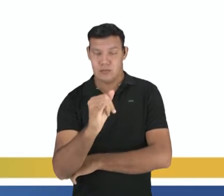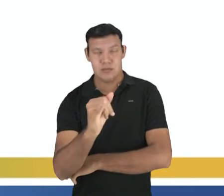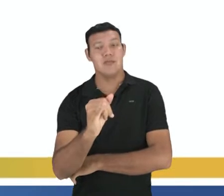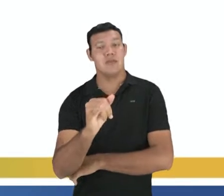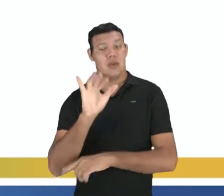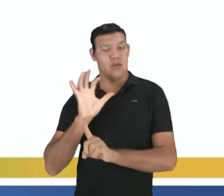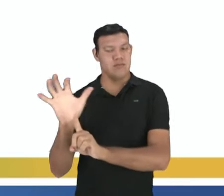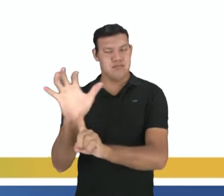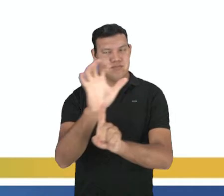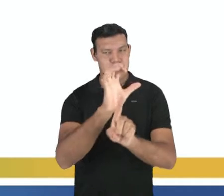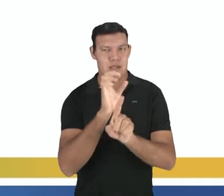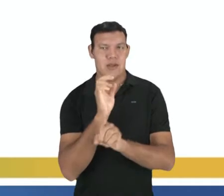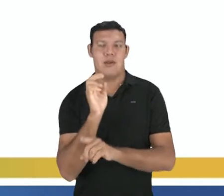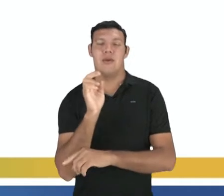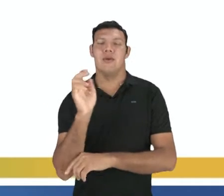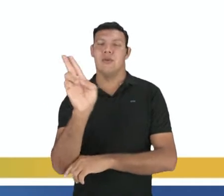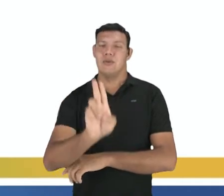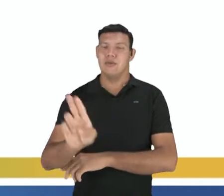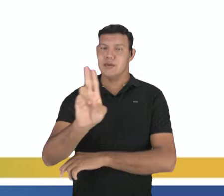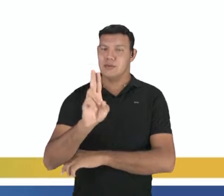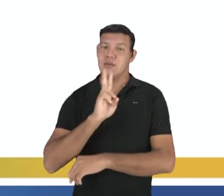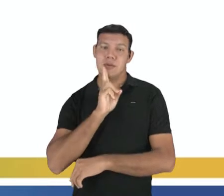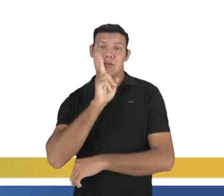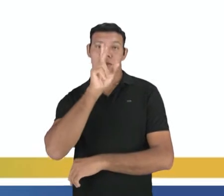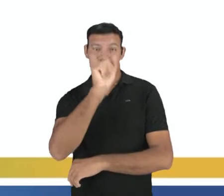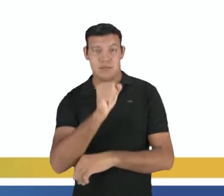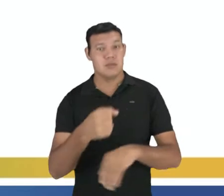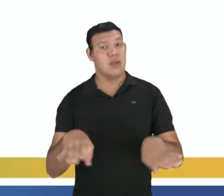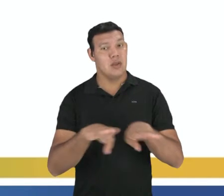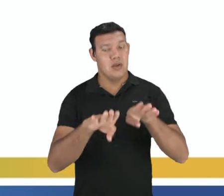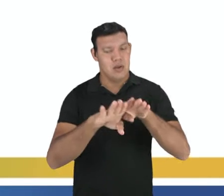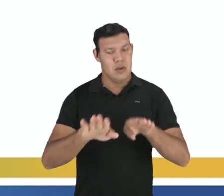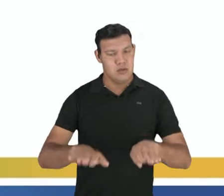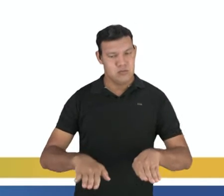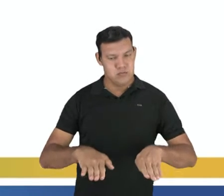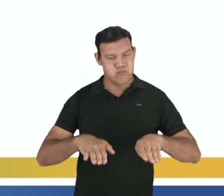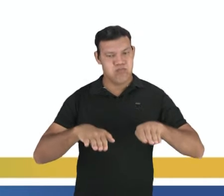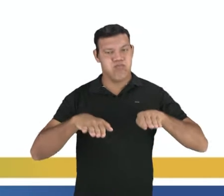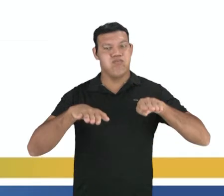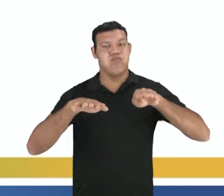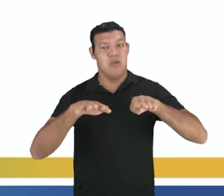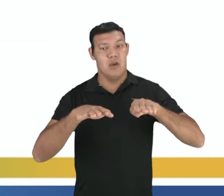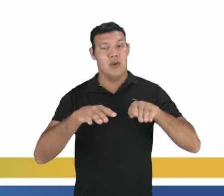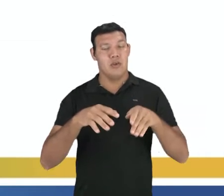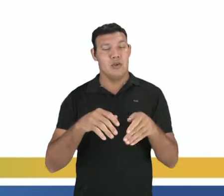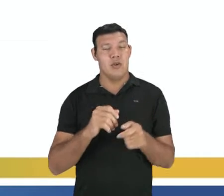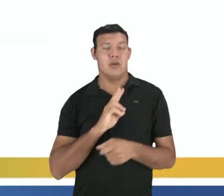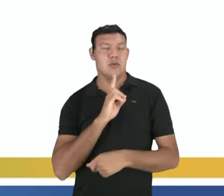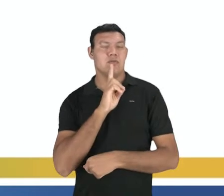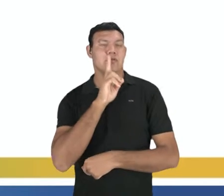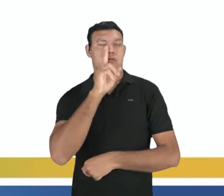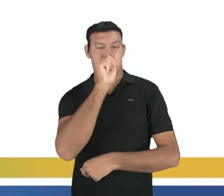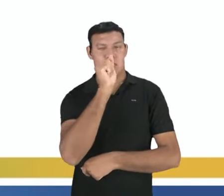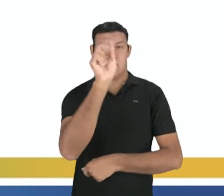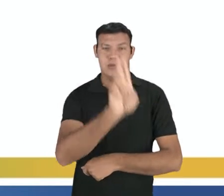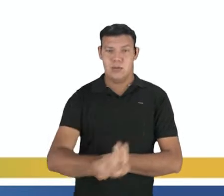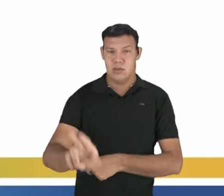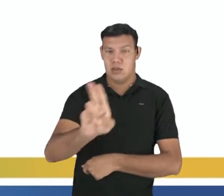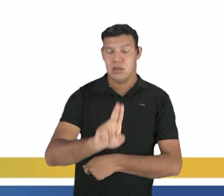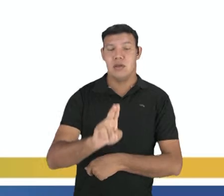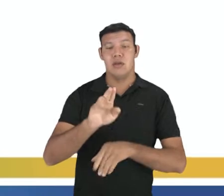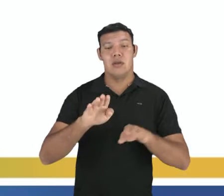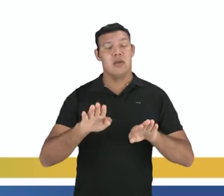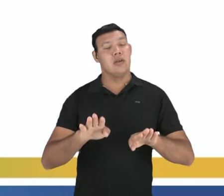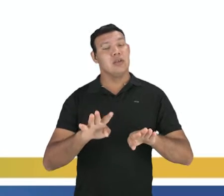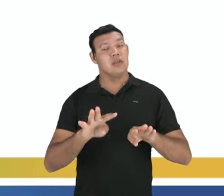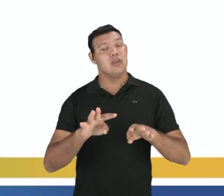força bom então o trabalho ele é diretamente proporcional à força quanto maior a força quanto mais força você aplica maior vai